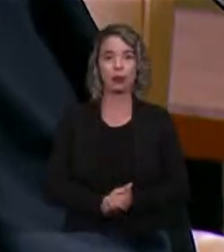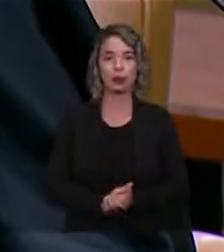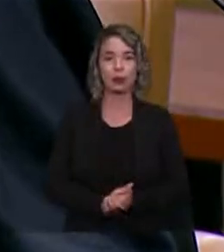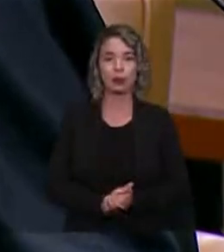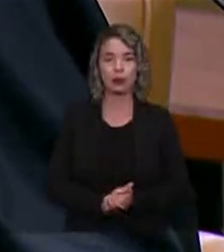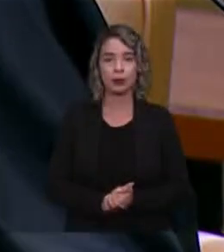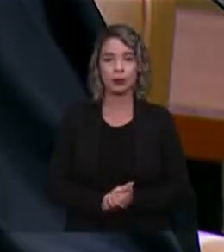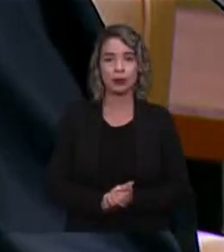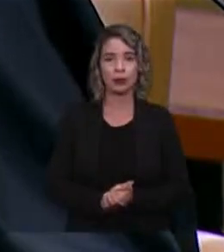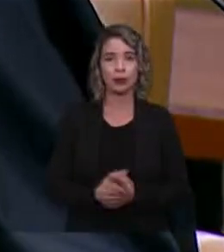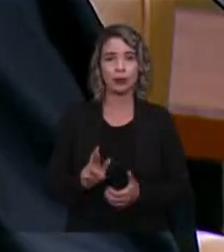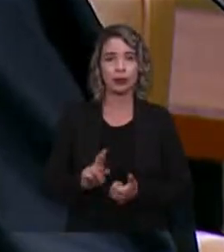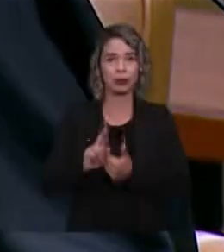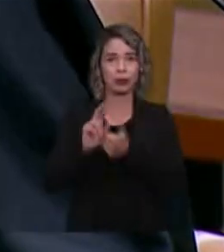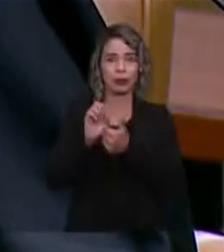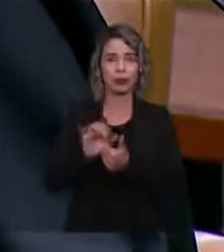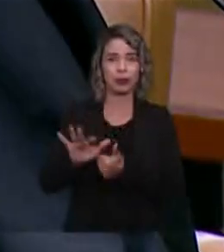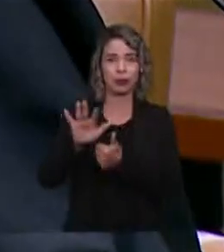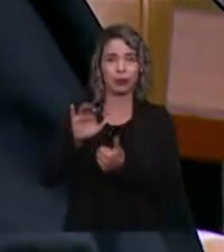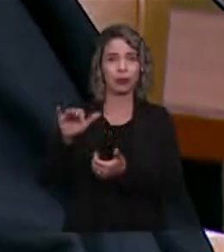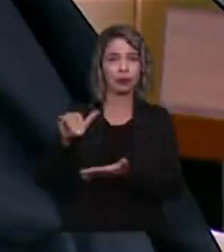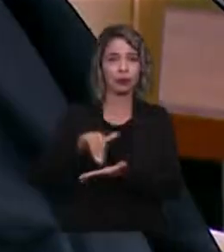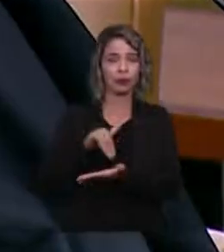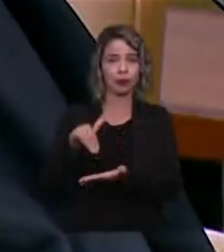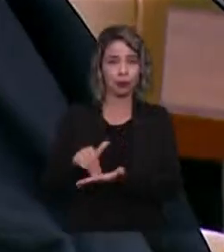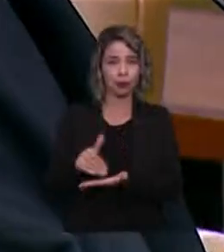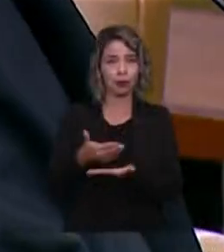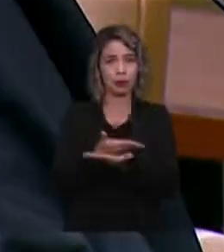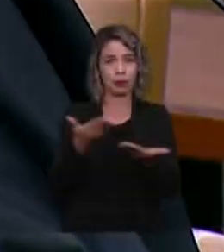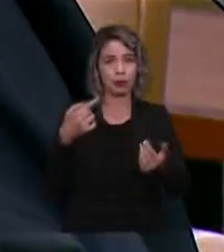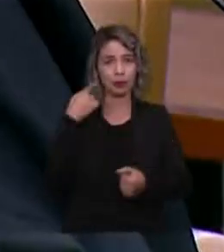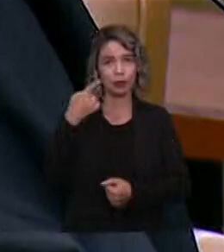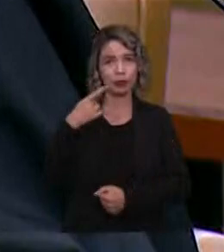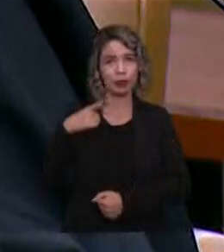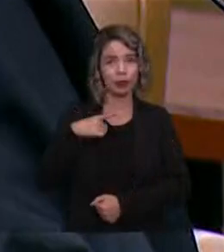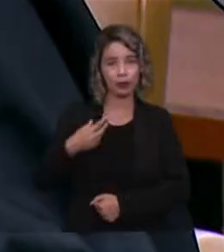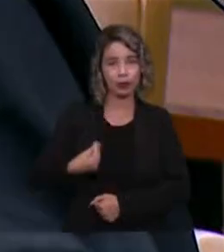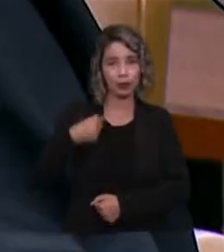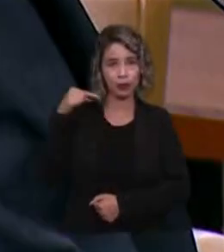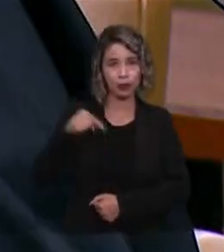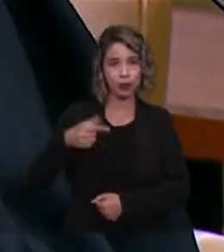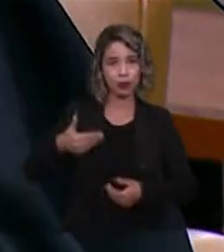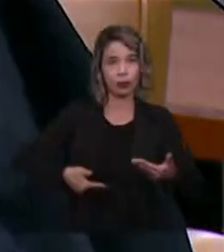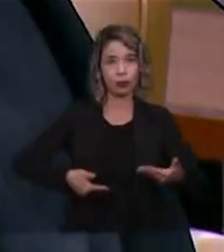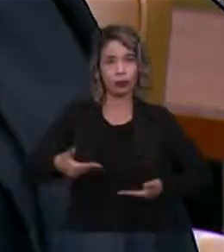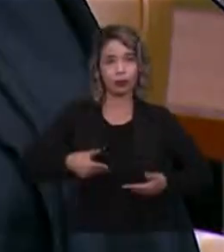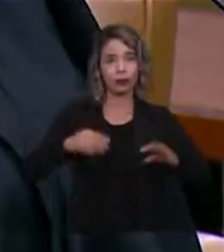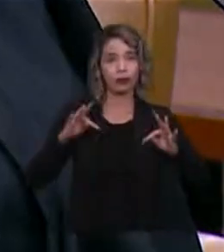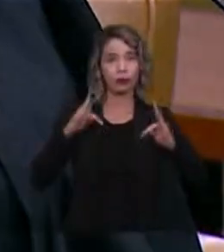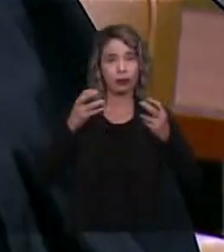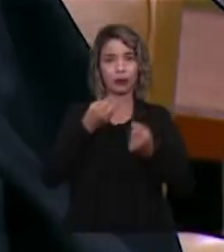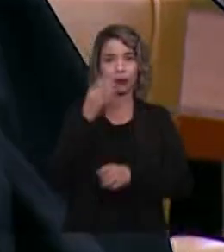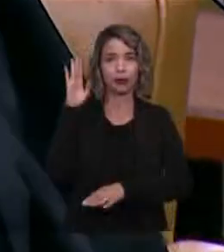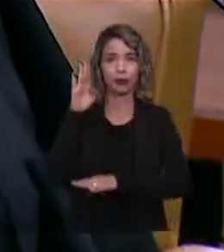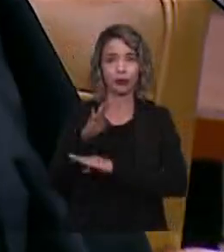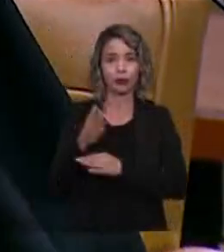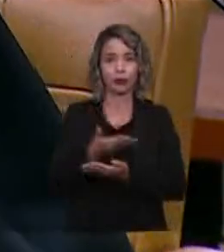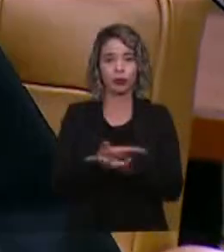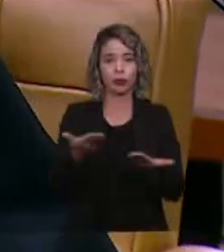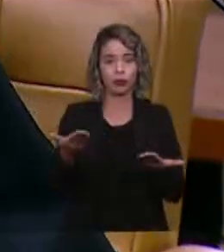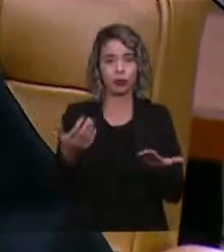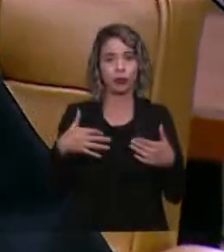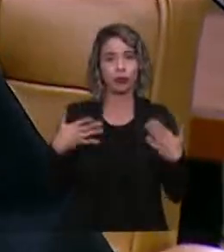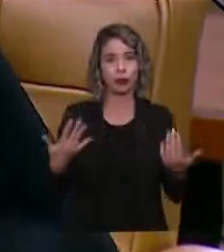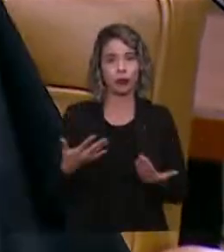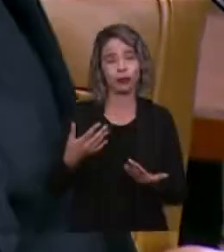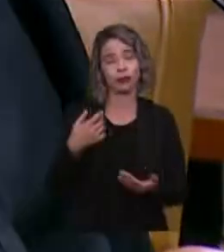ilustre subprocurador-geral da República, senhora secretária da sessão, senhores advogados, senhores servidores, boa tarde a todos. Senhora presidente,